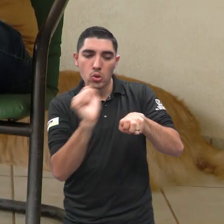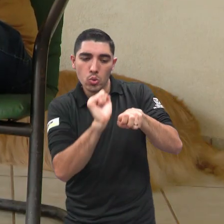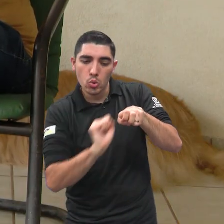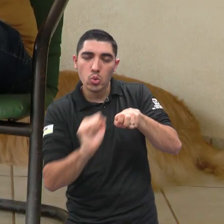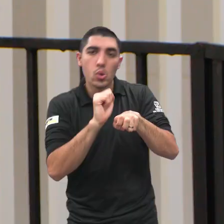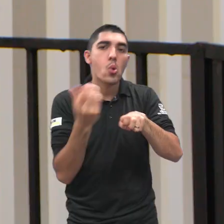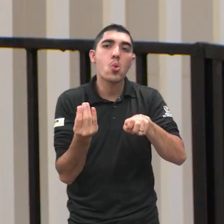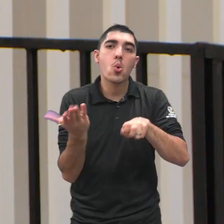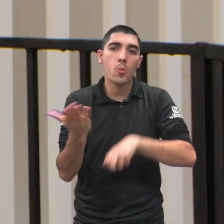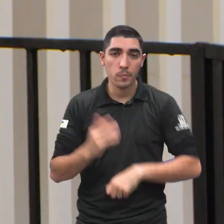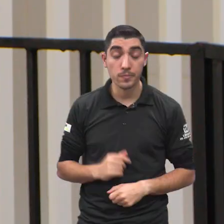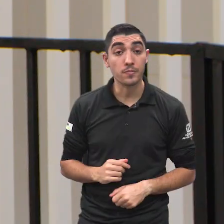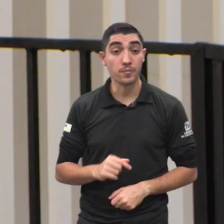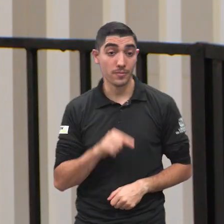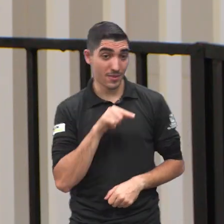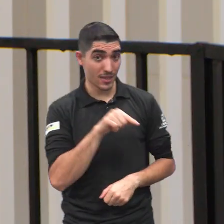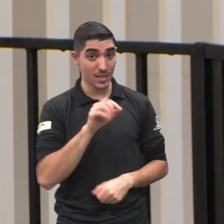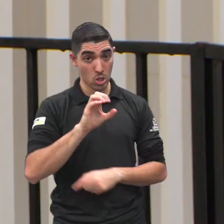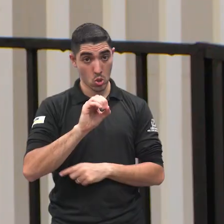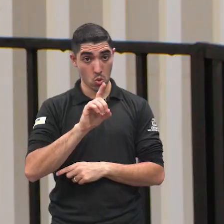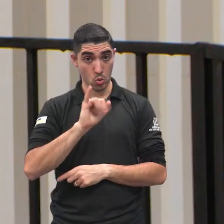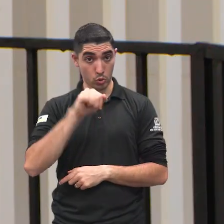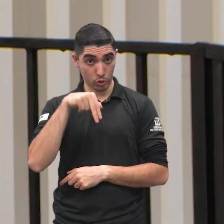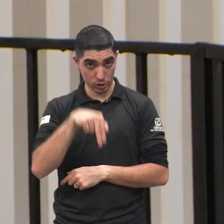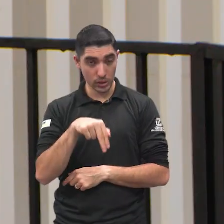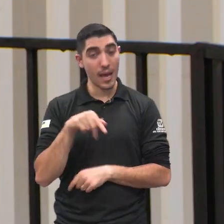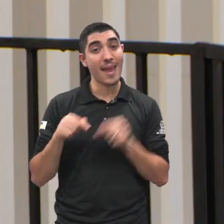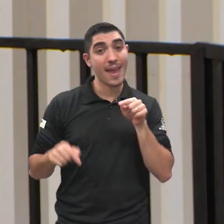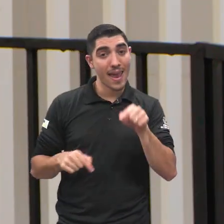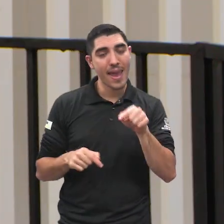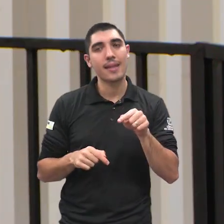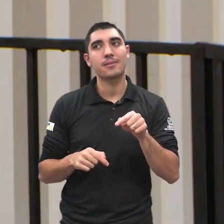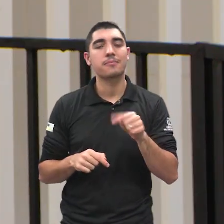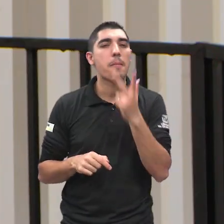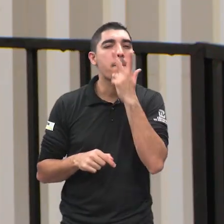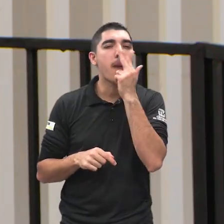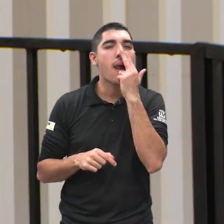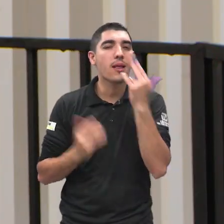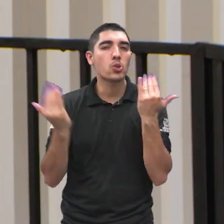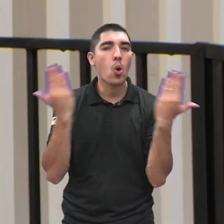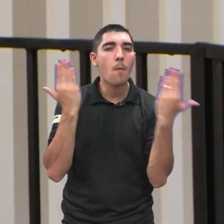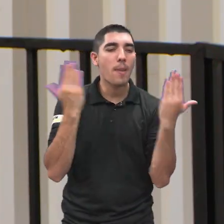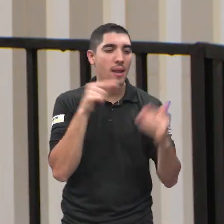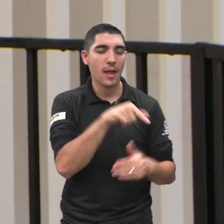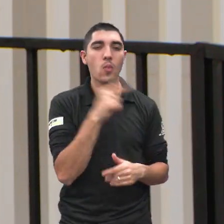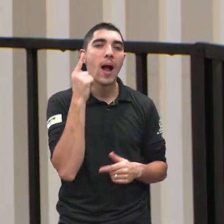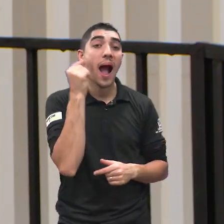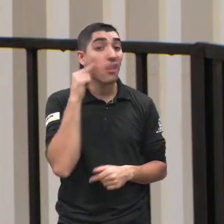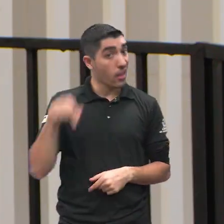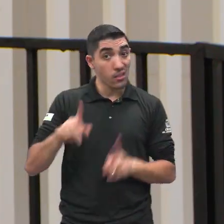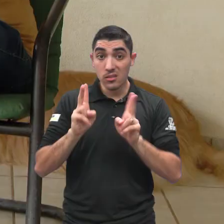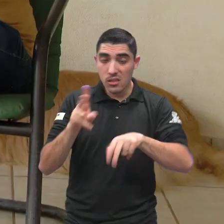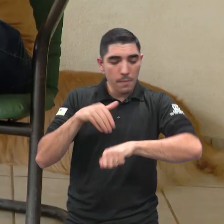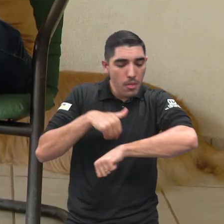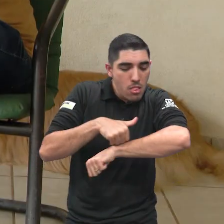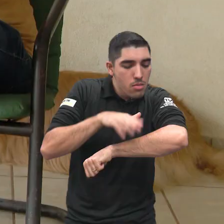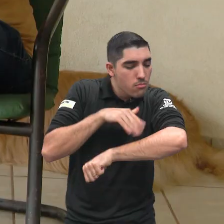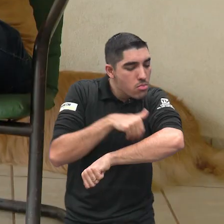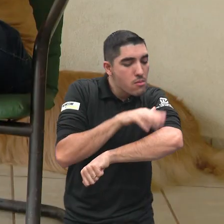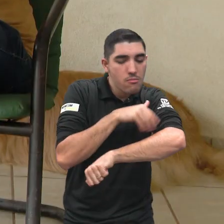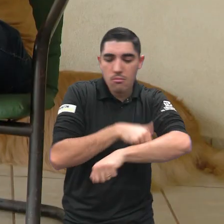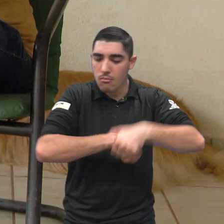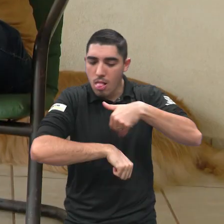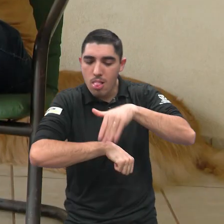Sim, então, o Odin, ele meio que se confunde com gato, tá? Ele é autolimpante. Então entendi. Ele tá o dia inteiro